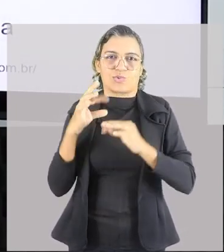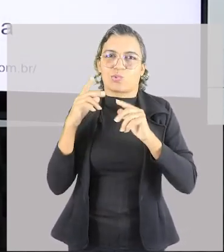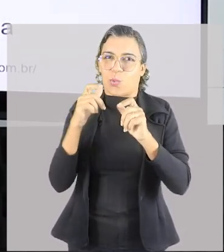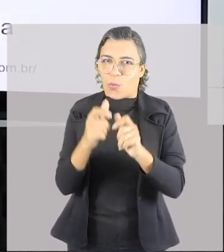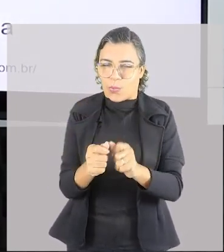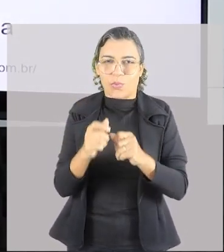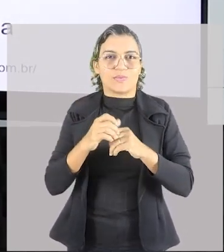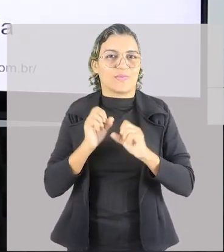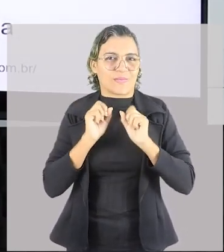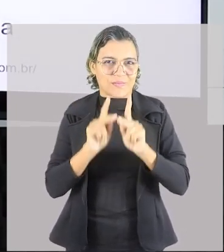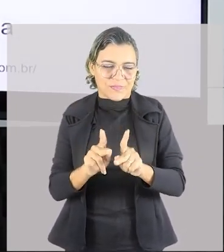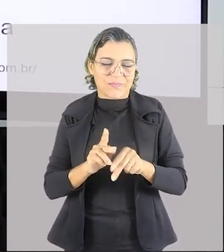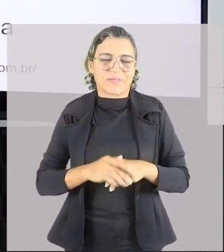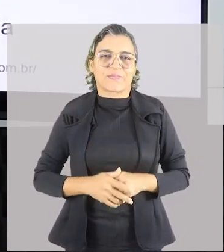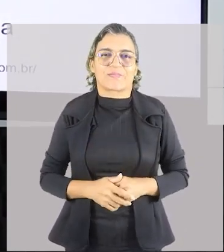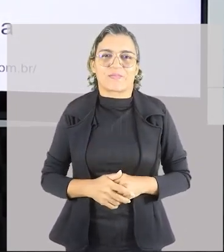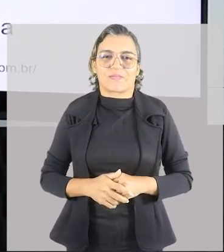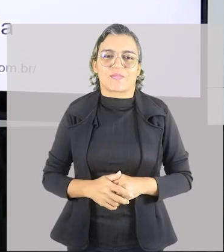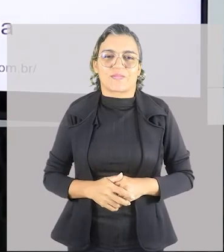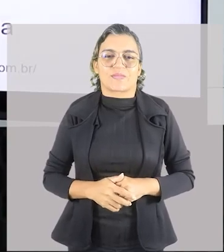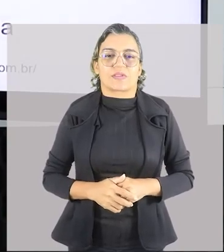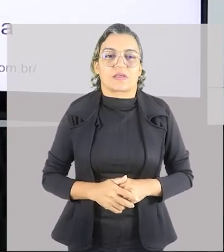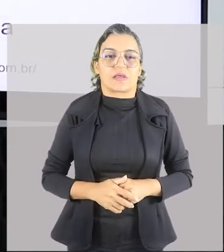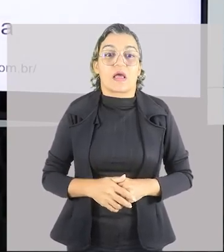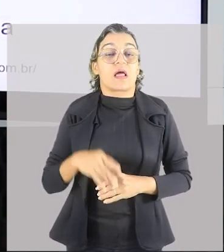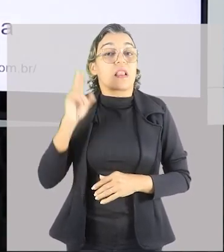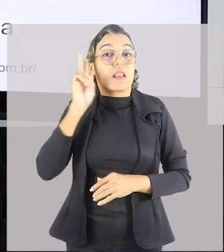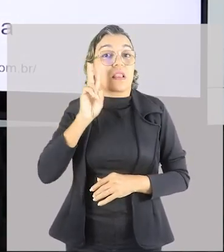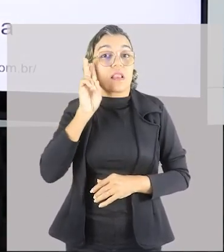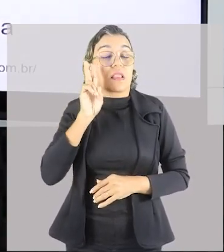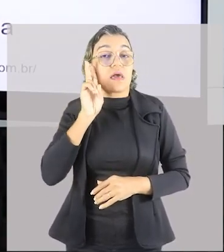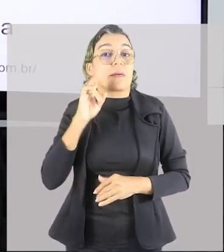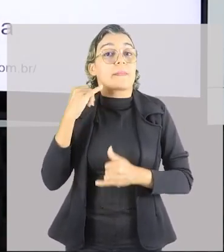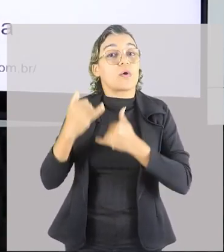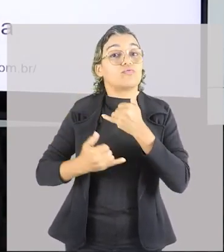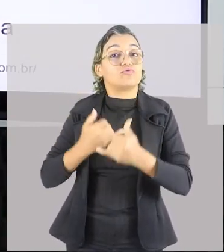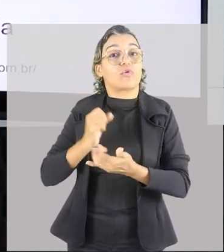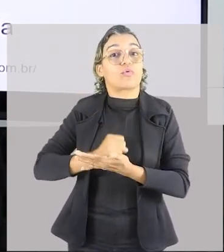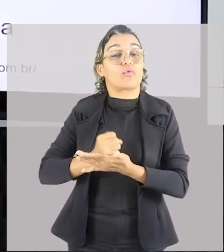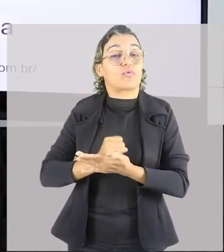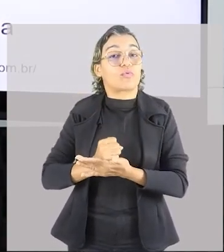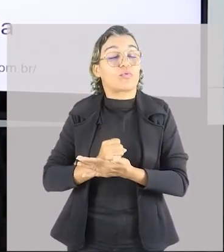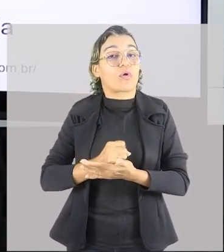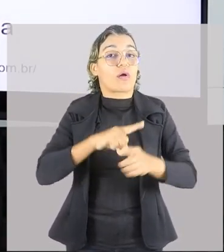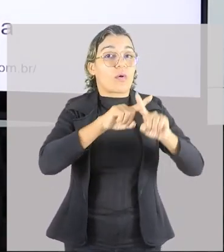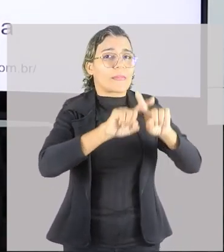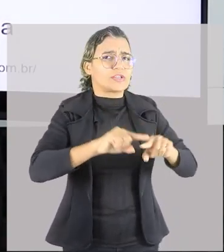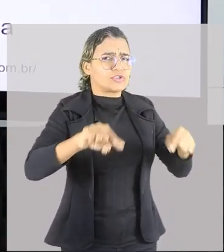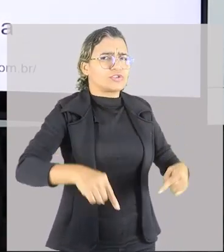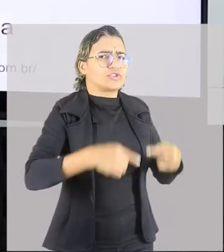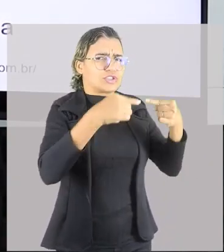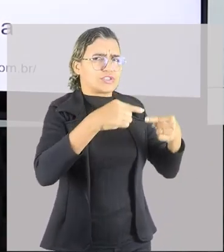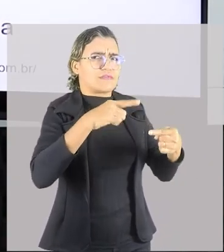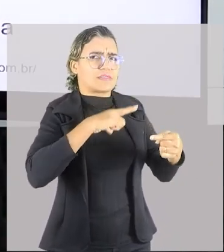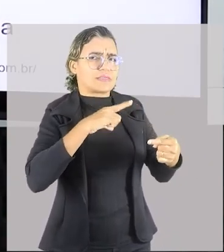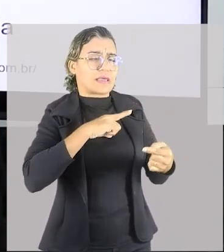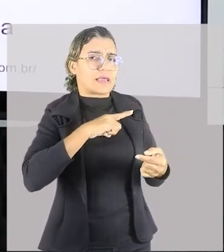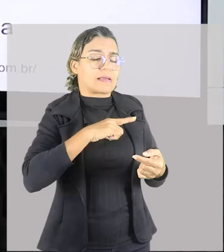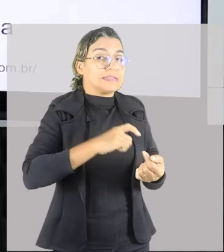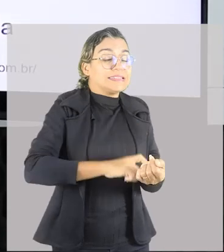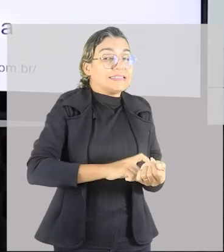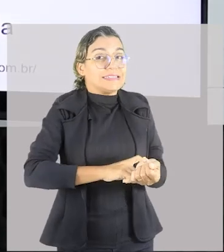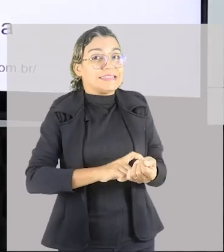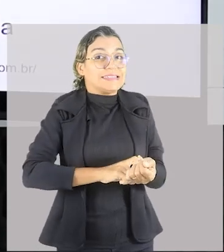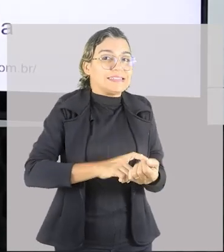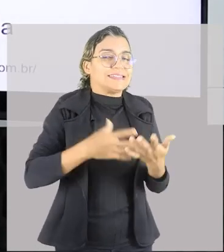todos. Beleza? Lembra que nos jogos competitivos a gente tinha uma sensação de tensão,